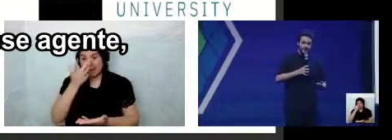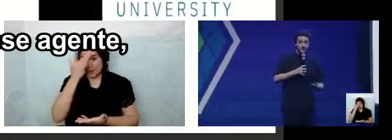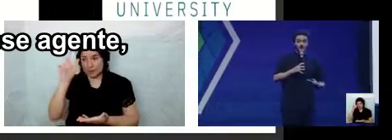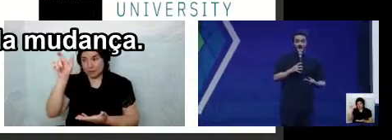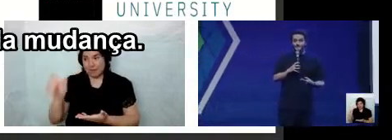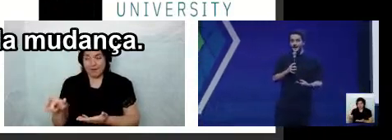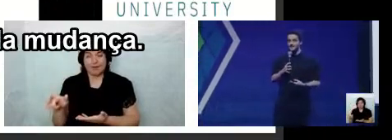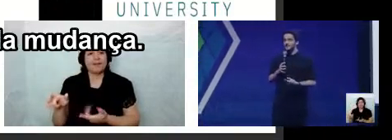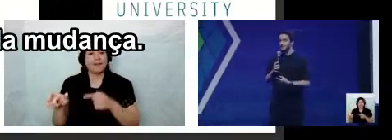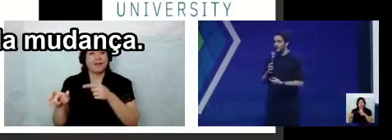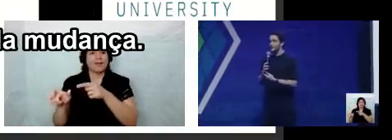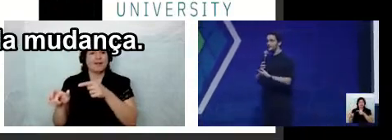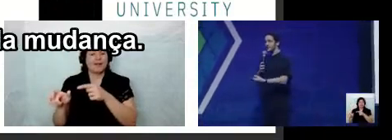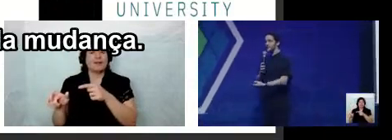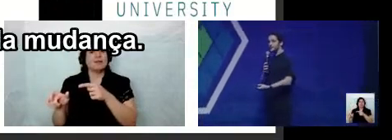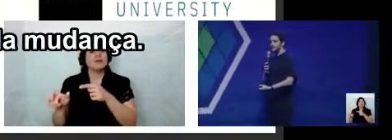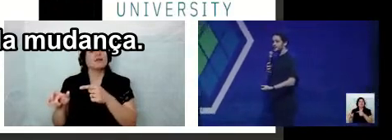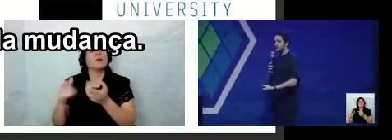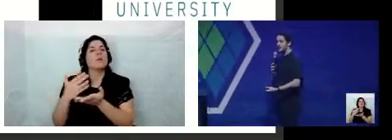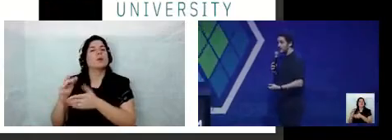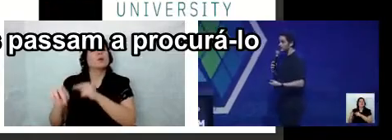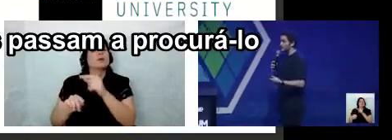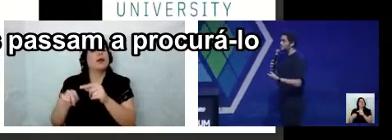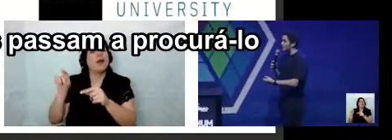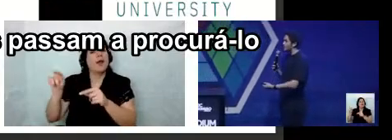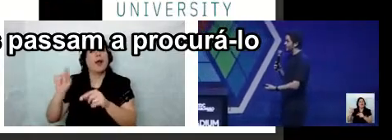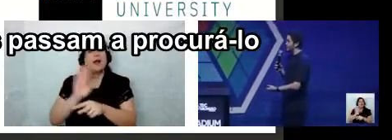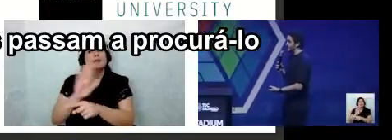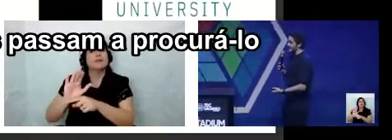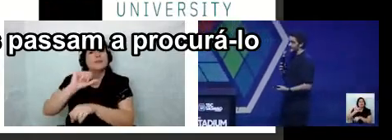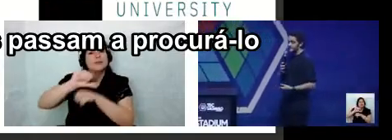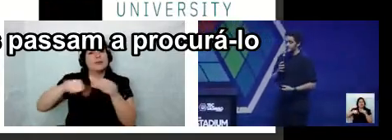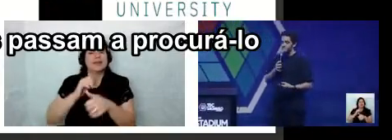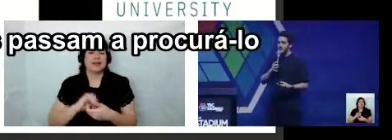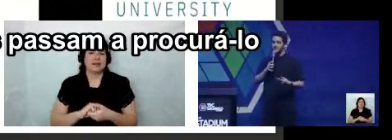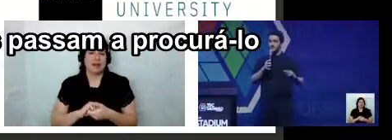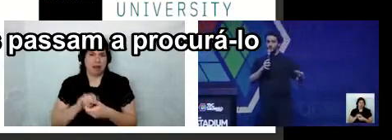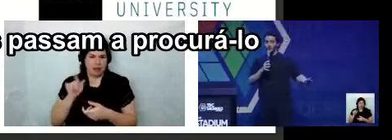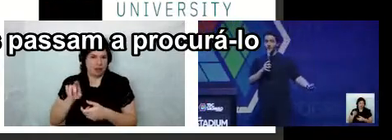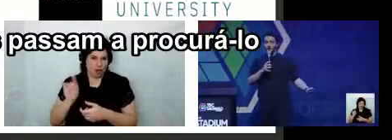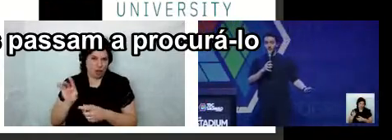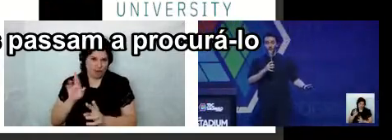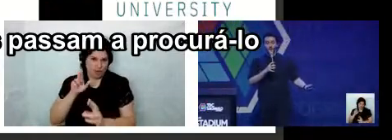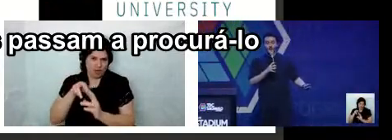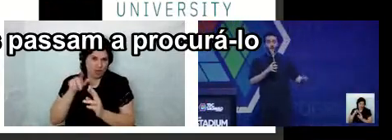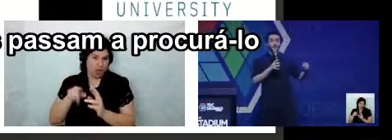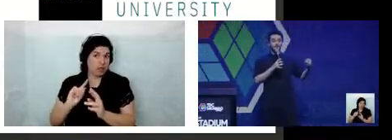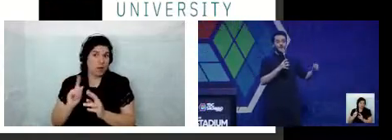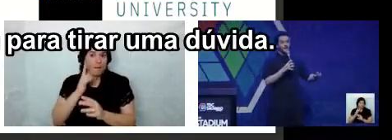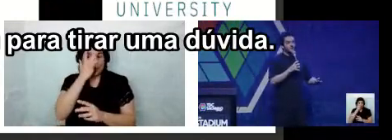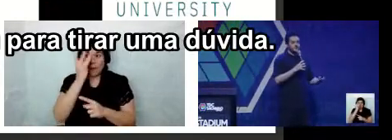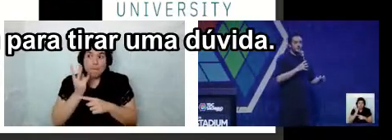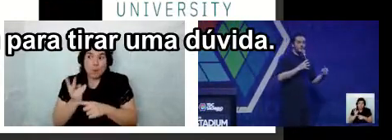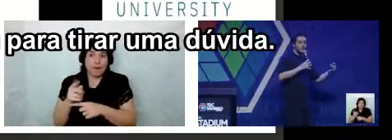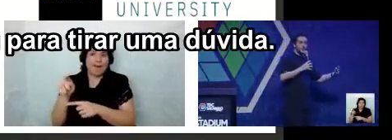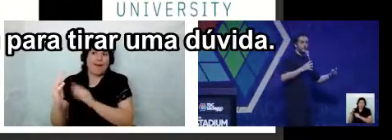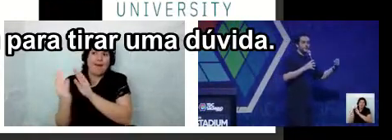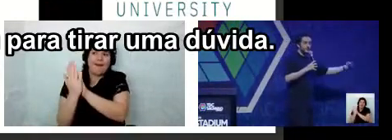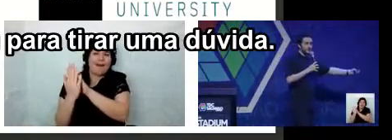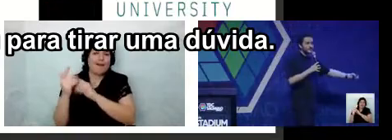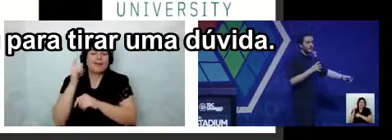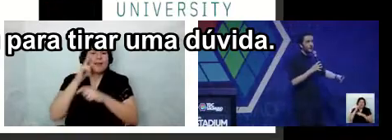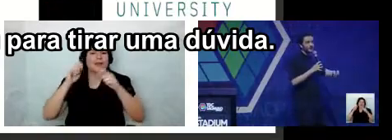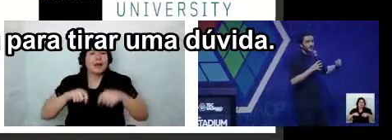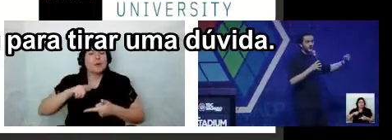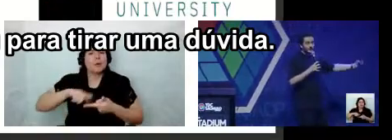esse agente, ele passa a se tornar um agente da mudança. Então, não só como referência, as pessoas passam a procurá-lo para resolver um problema